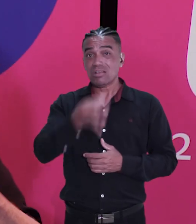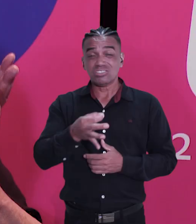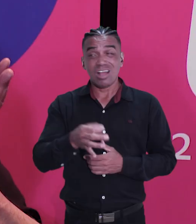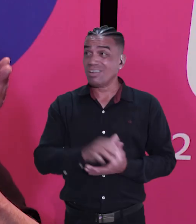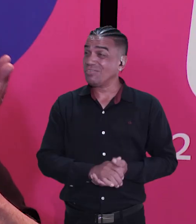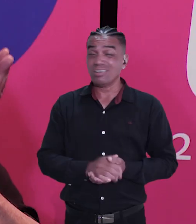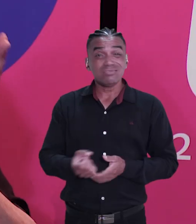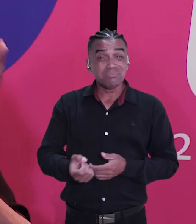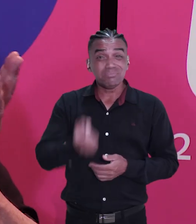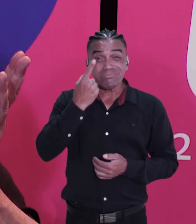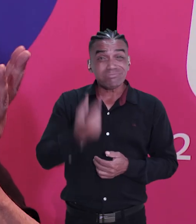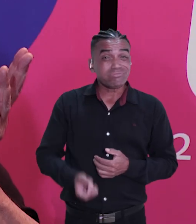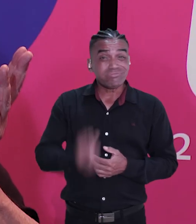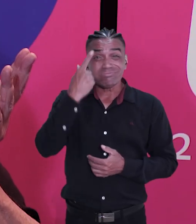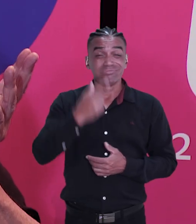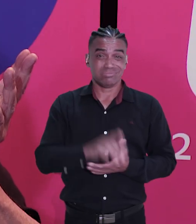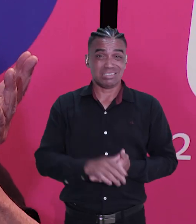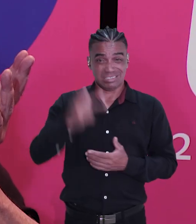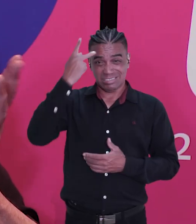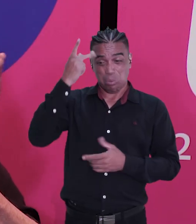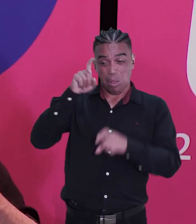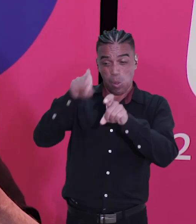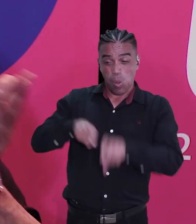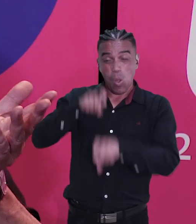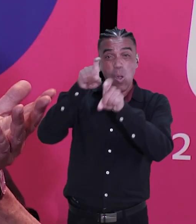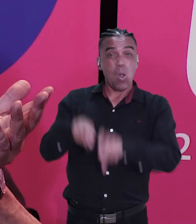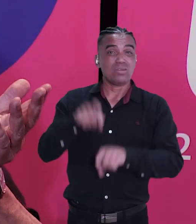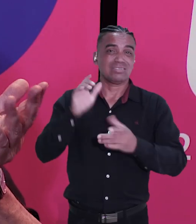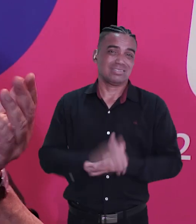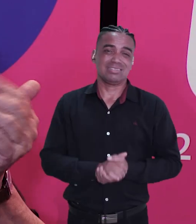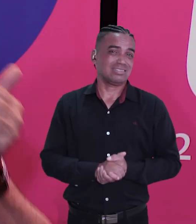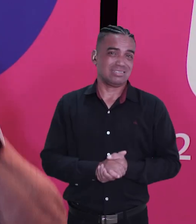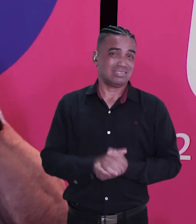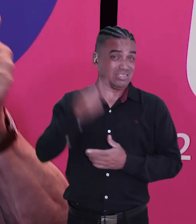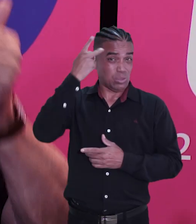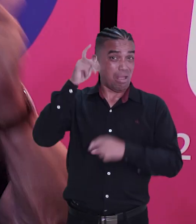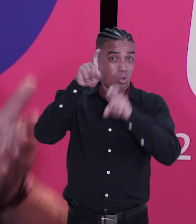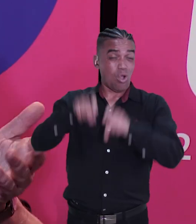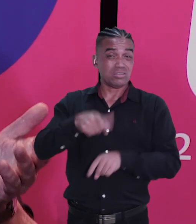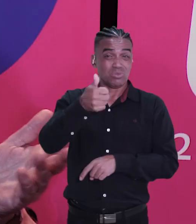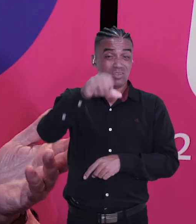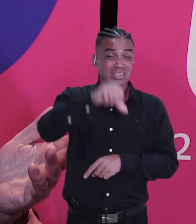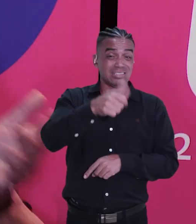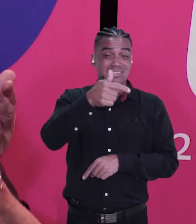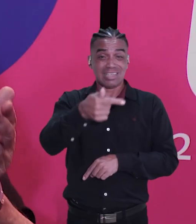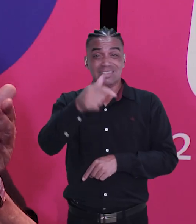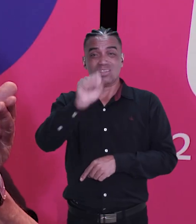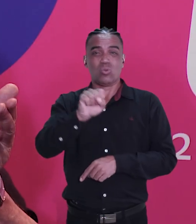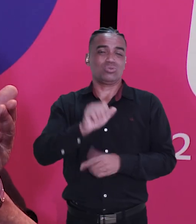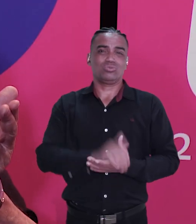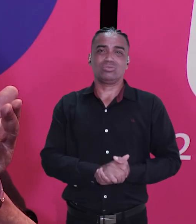eu via isso, achava chocante aquilo, né? Porque São Paulo era uma roça, quando eu fui morar lá. Ainda era uma roça. Né? Eu fui para